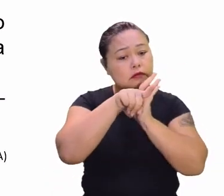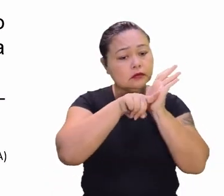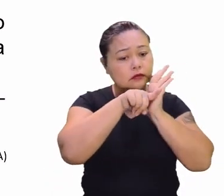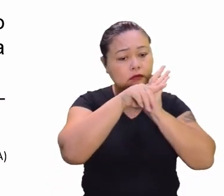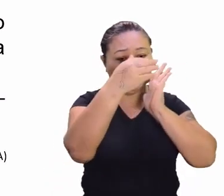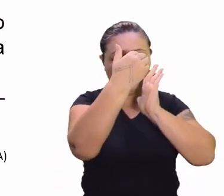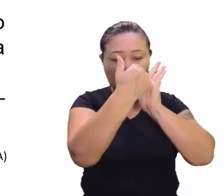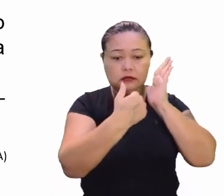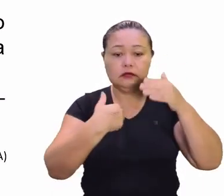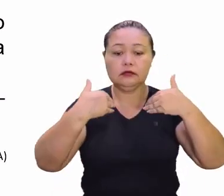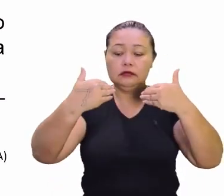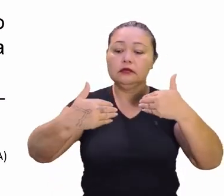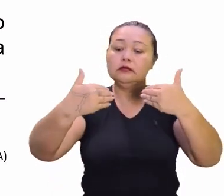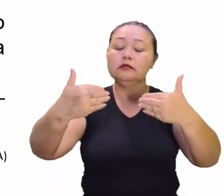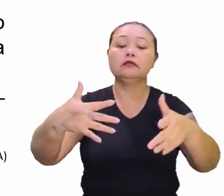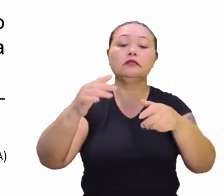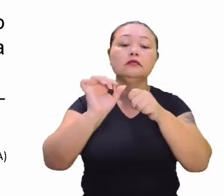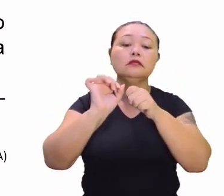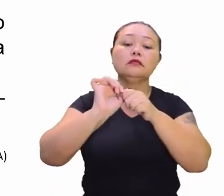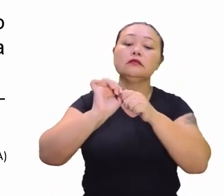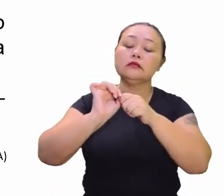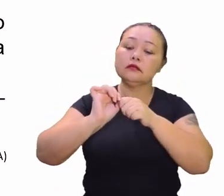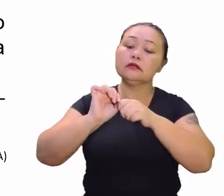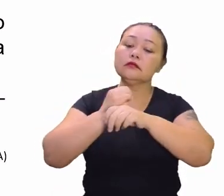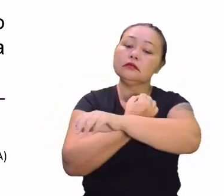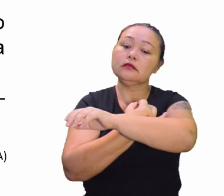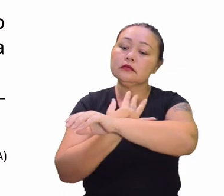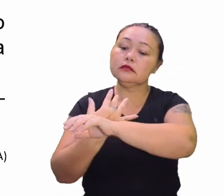Segundo o Ministério do Meio Ambiente,